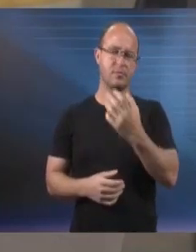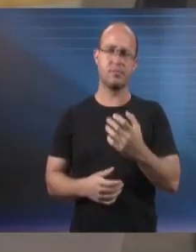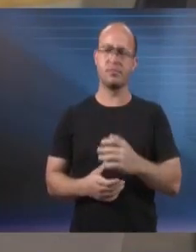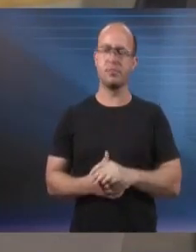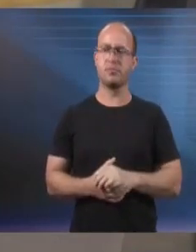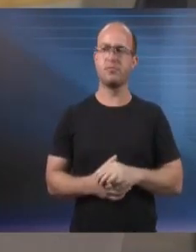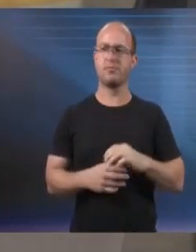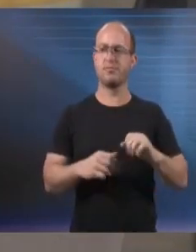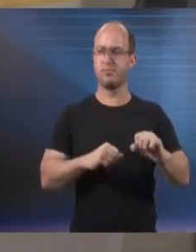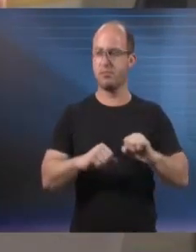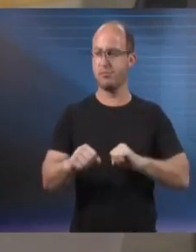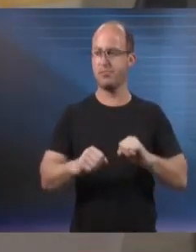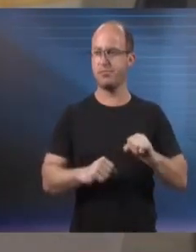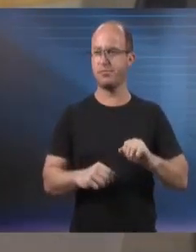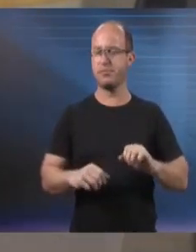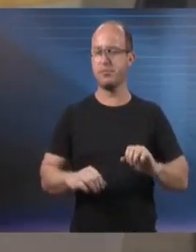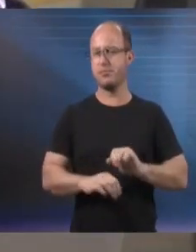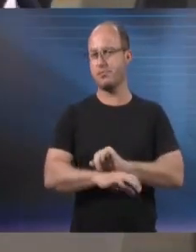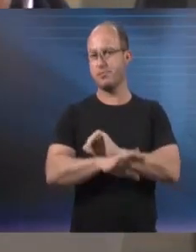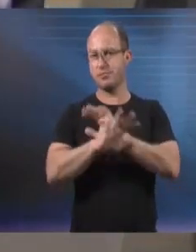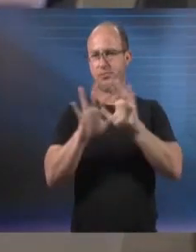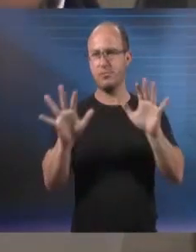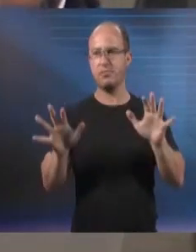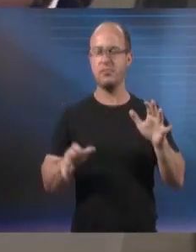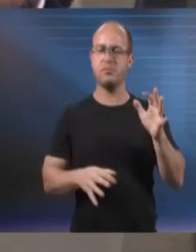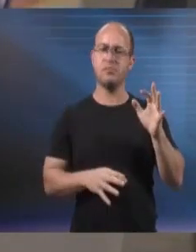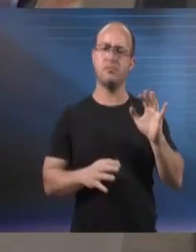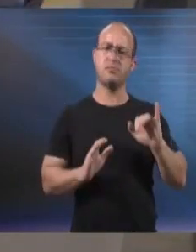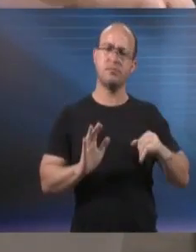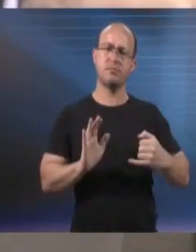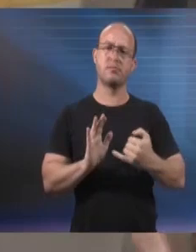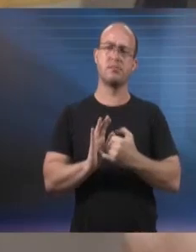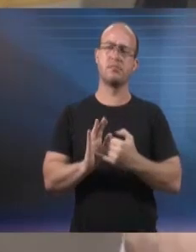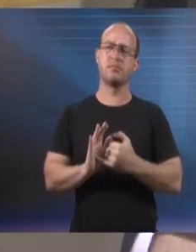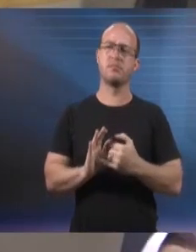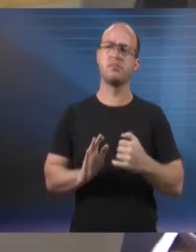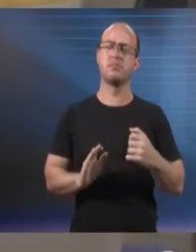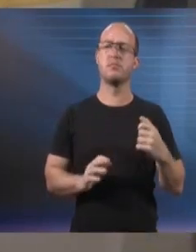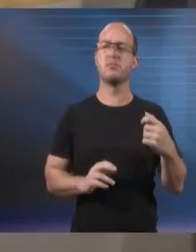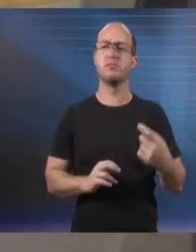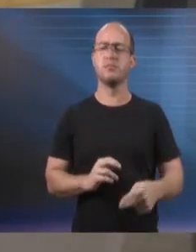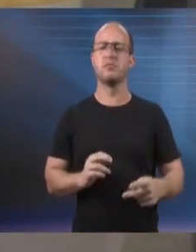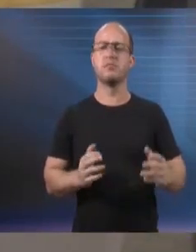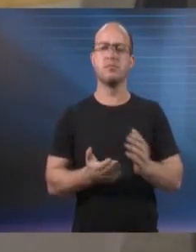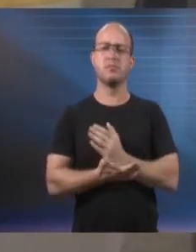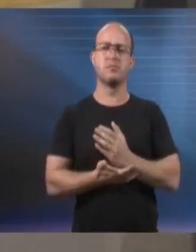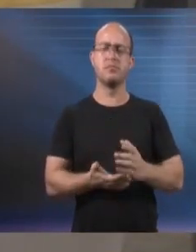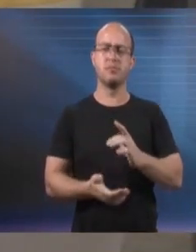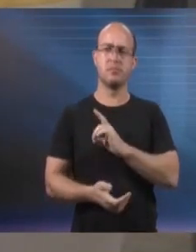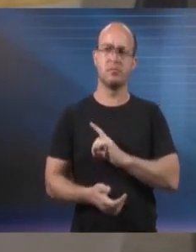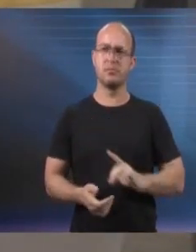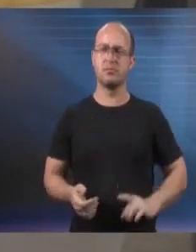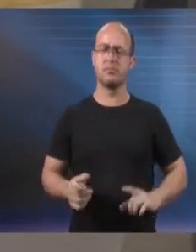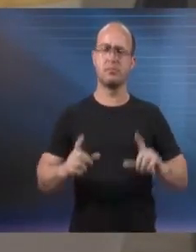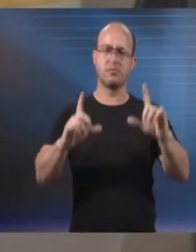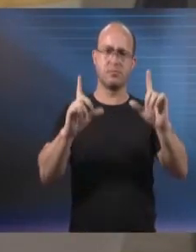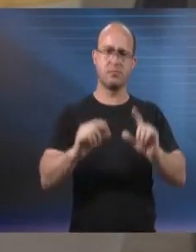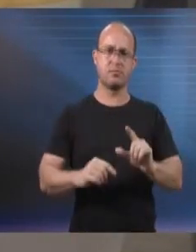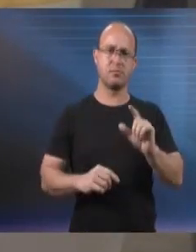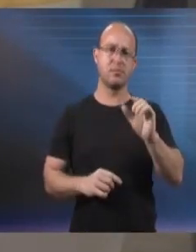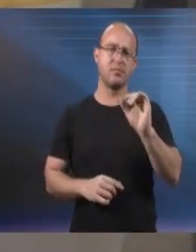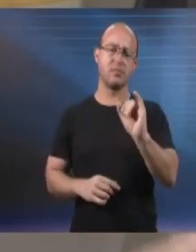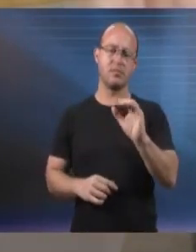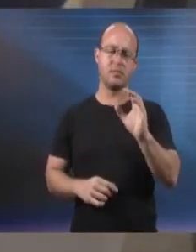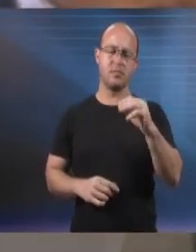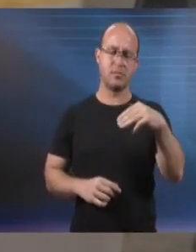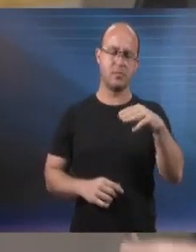fazer esse debate à luz daquelas justificativas que foram dadas aqui por alguns deputados para reduzir a alíquota do